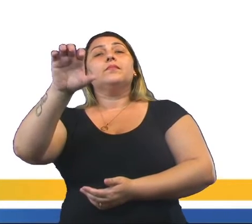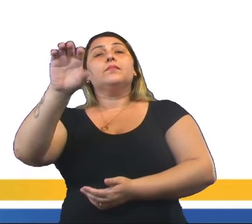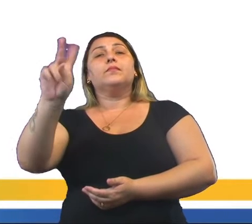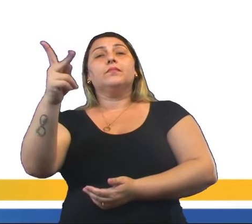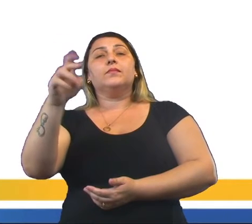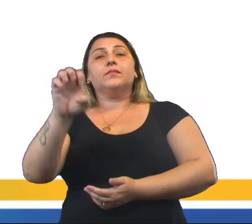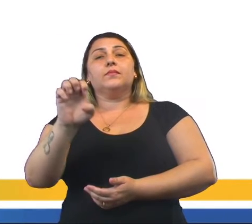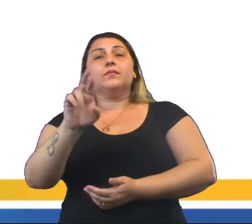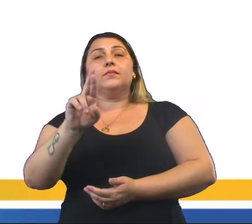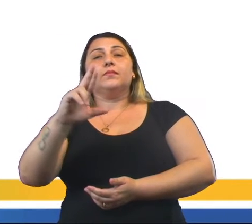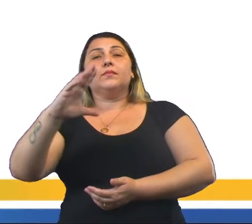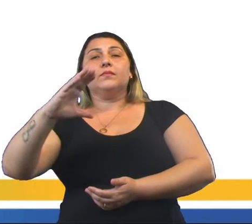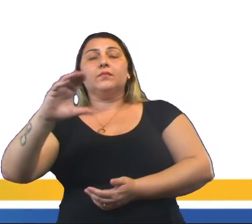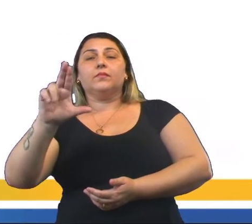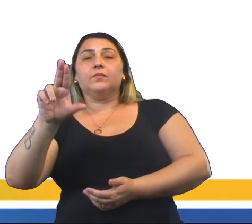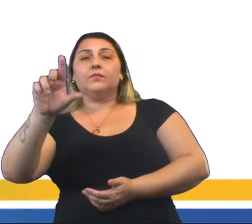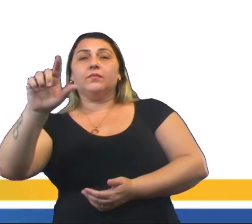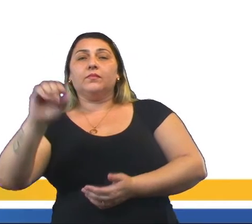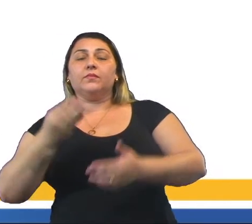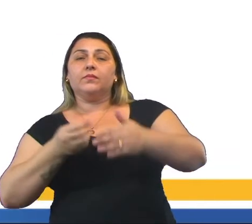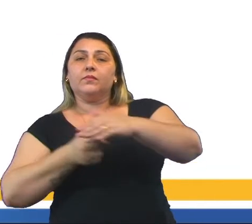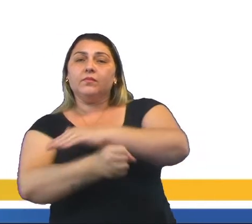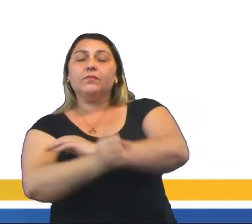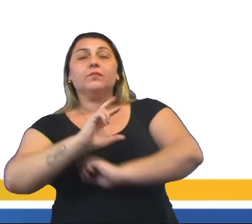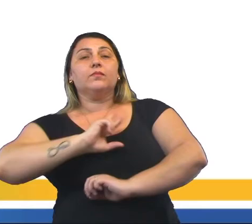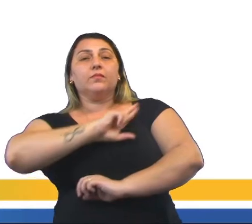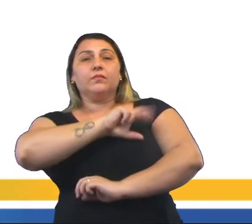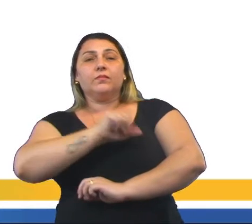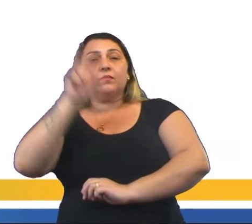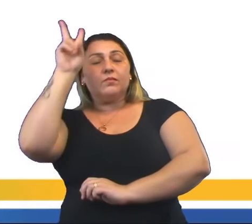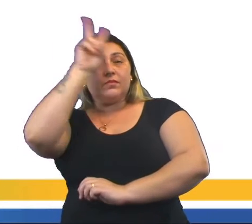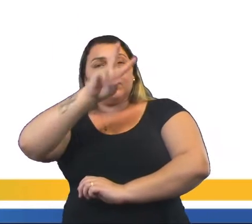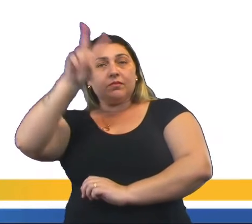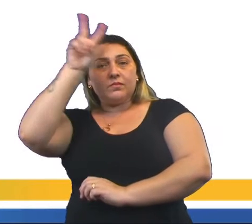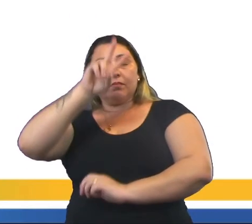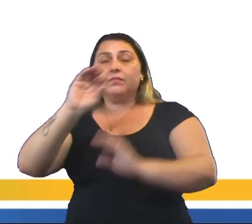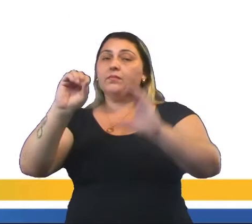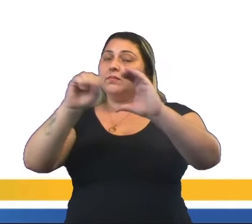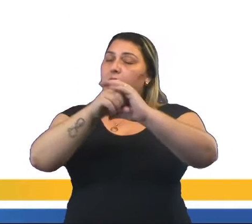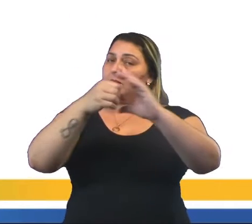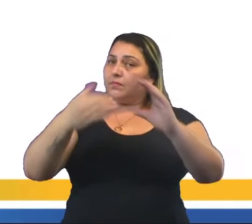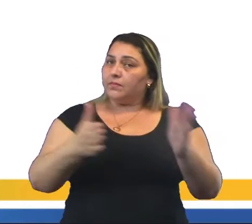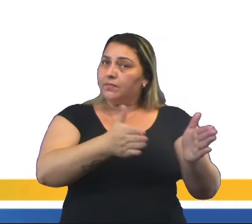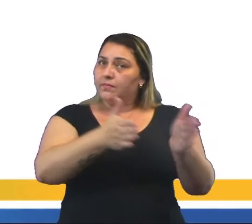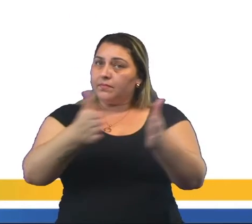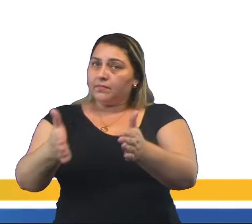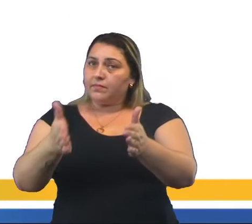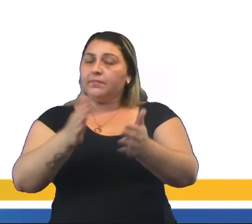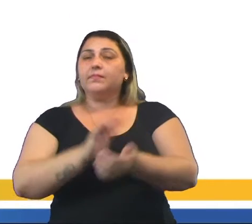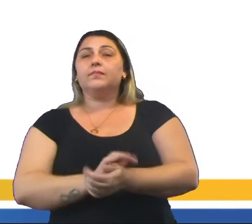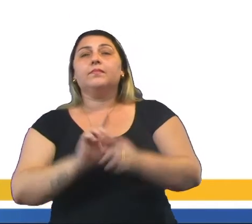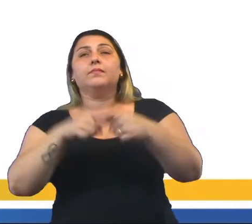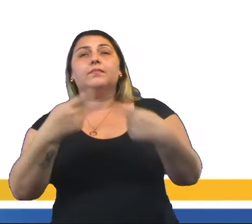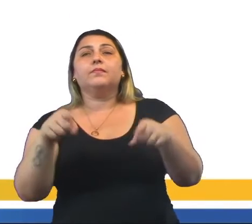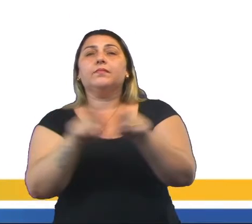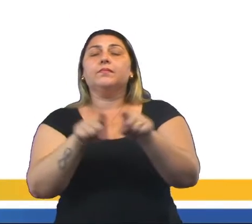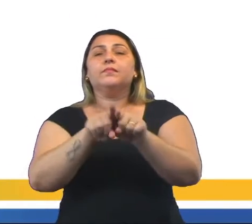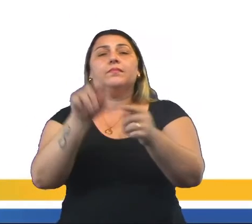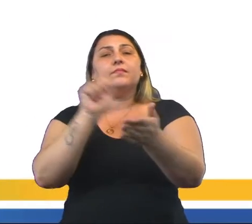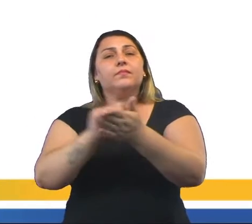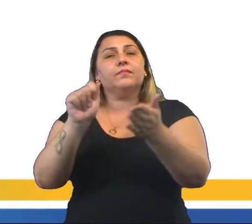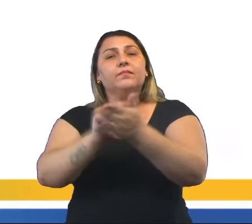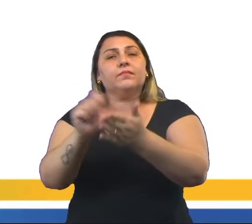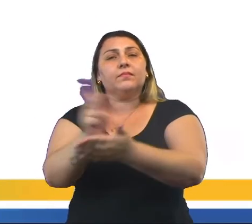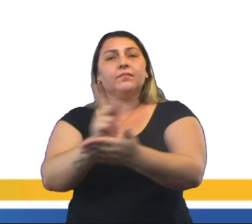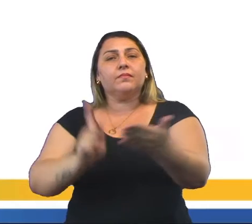verdade, ele introduziu o romance histórico, que foi muito característico nesse período. Mas ele também escreveu muitas